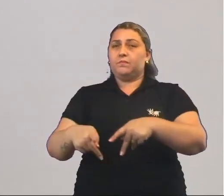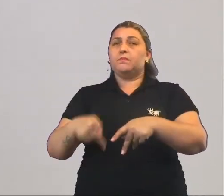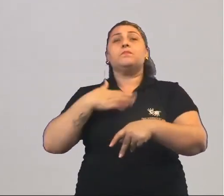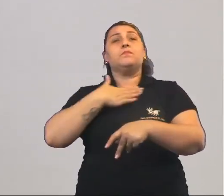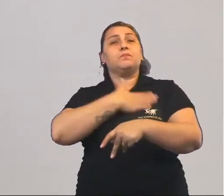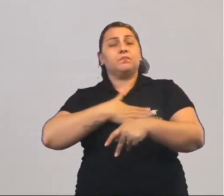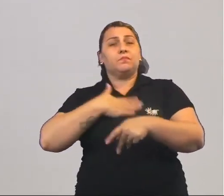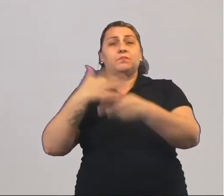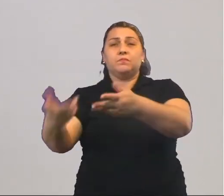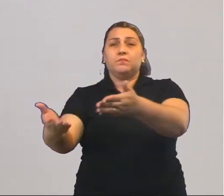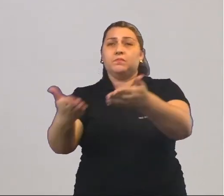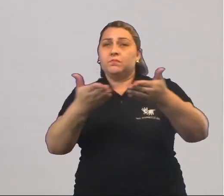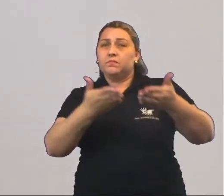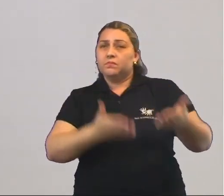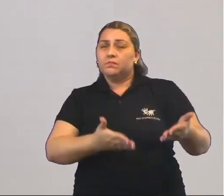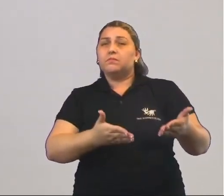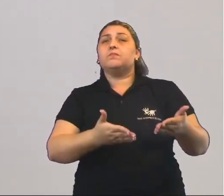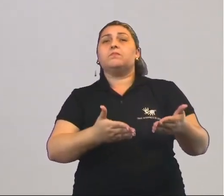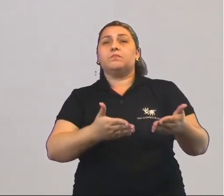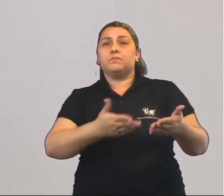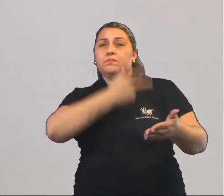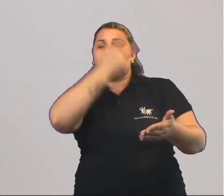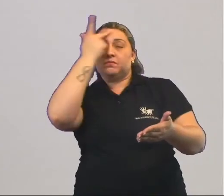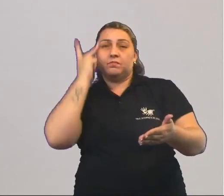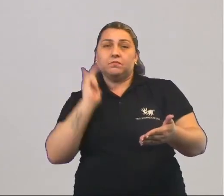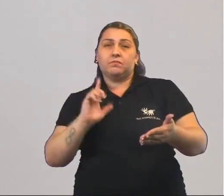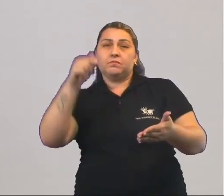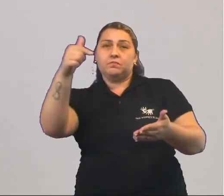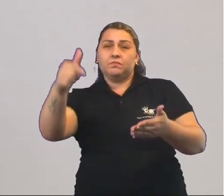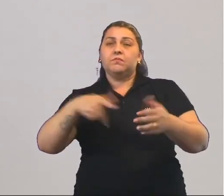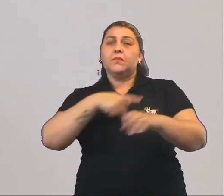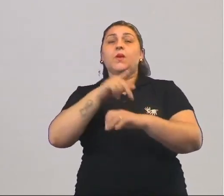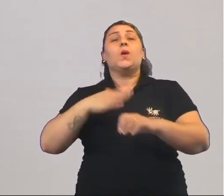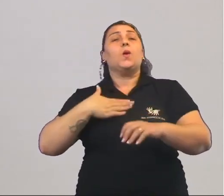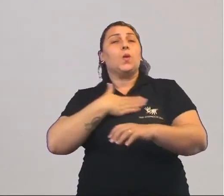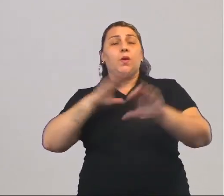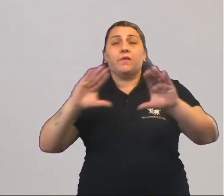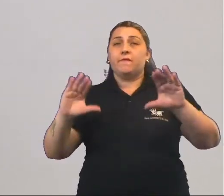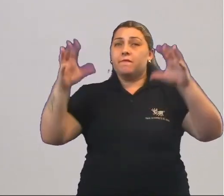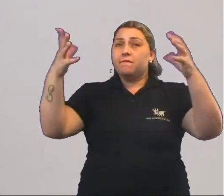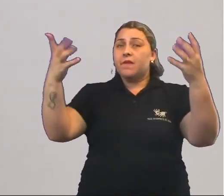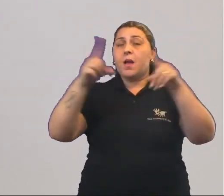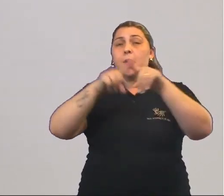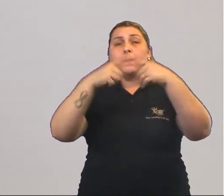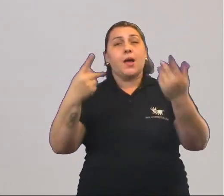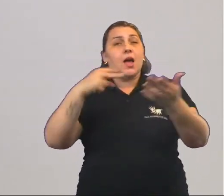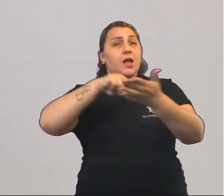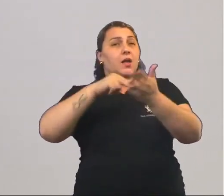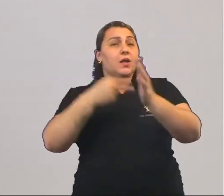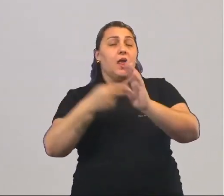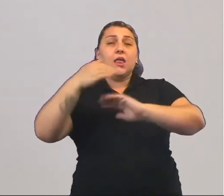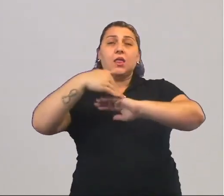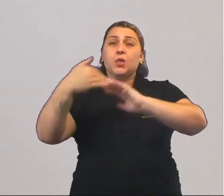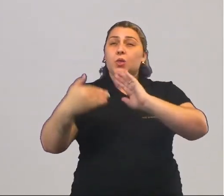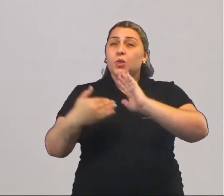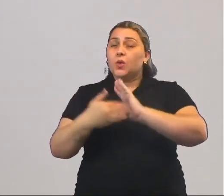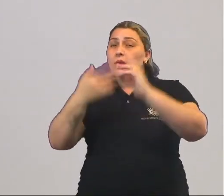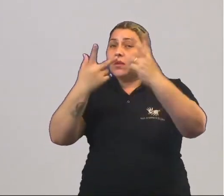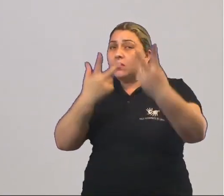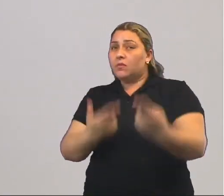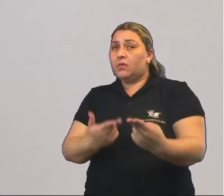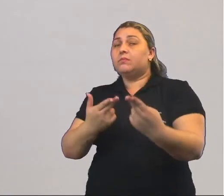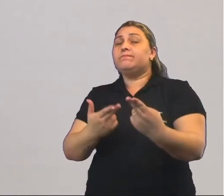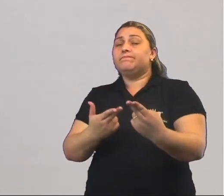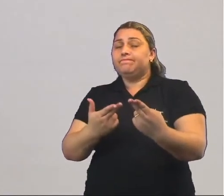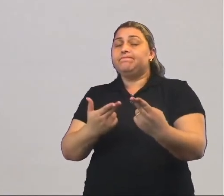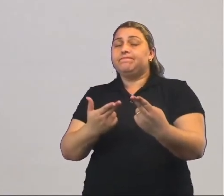hospitaleiro, né, um povo que gosta, né, um pouquinho de festa, mas não quer dizer que todos, né, sejam iguais,